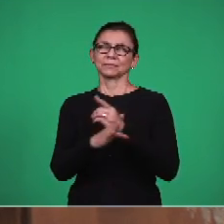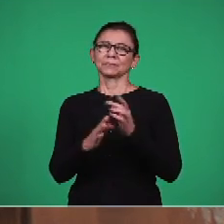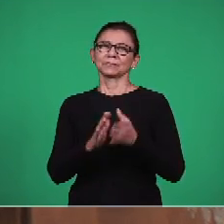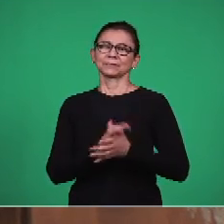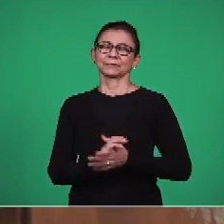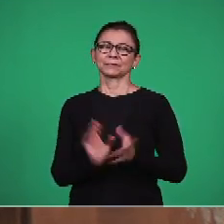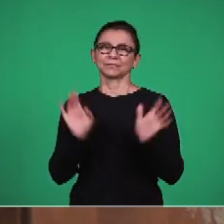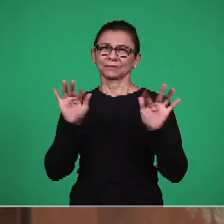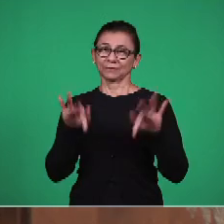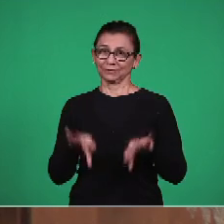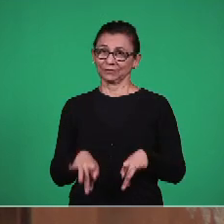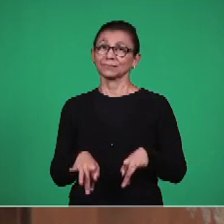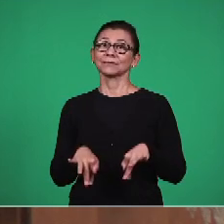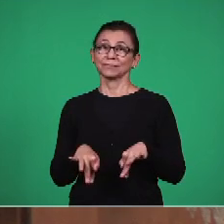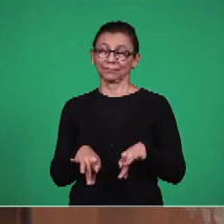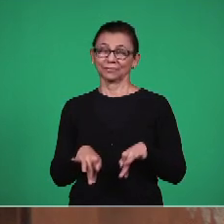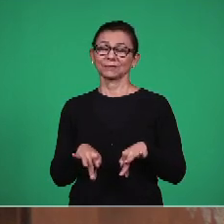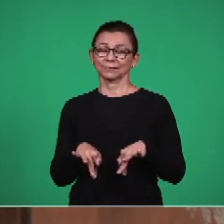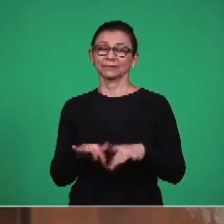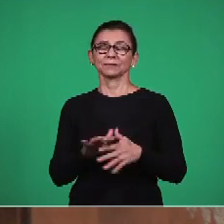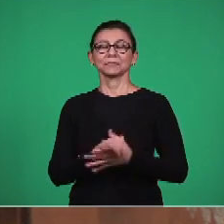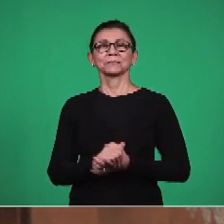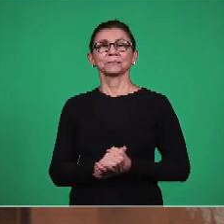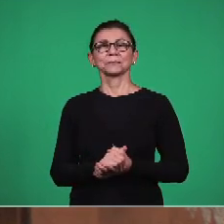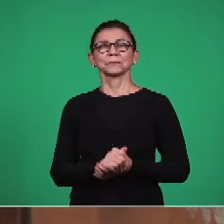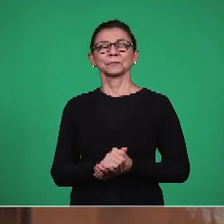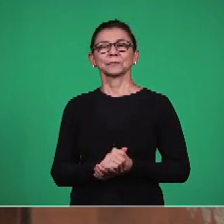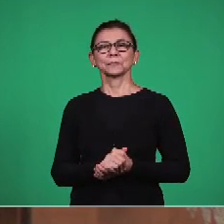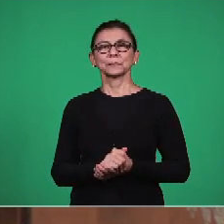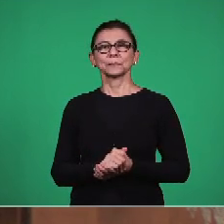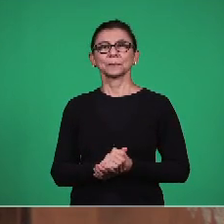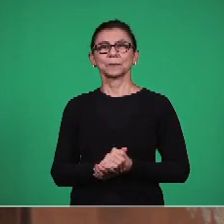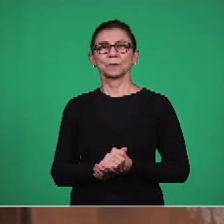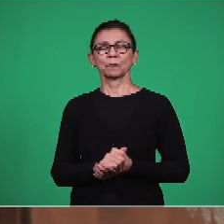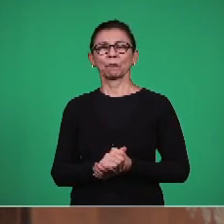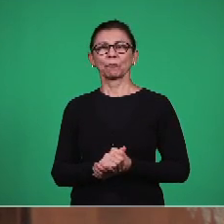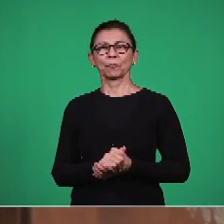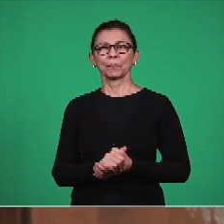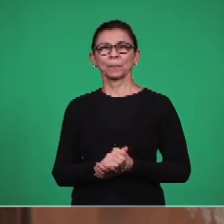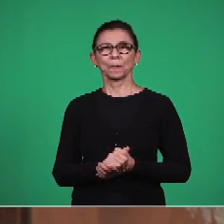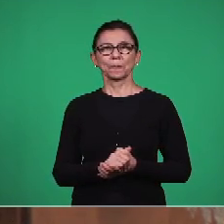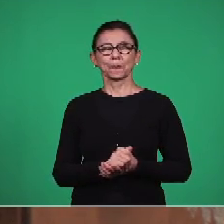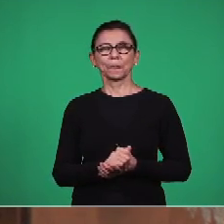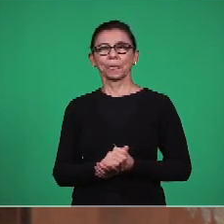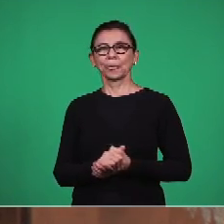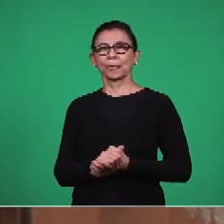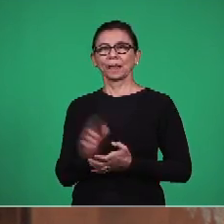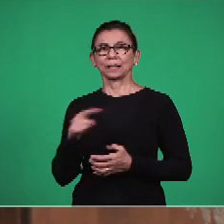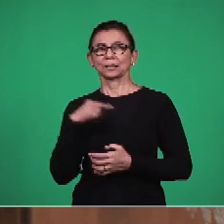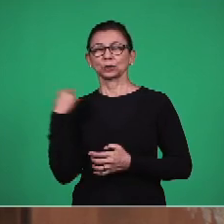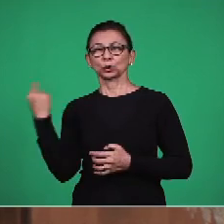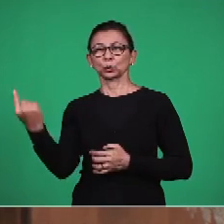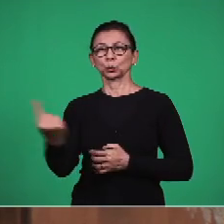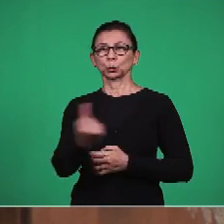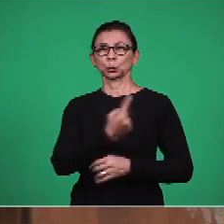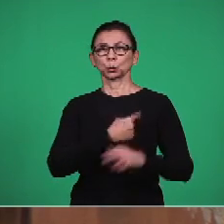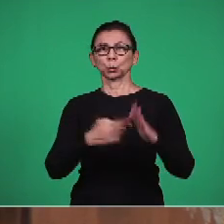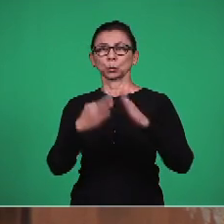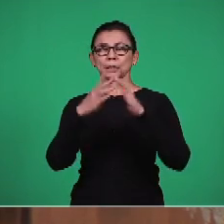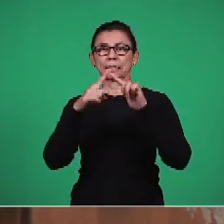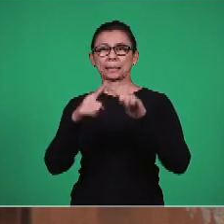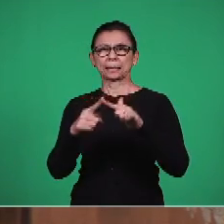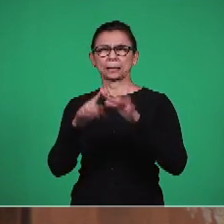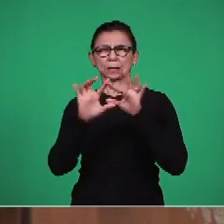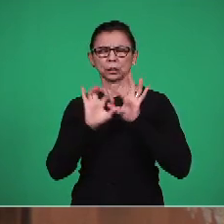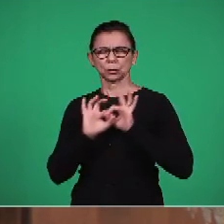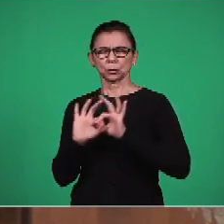encerramento digno que vai alcançar todas as igrejas que estão em comunhão conosco